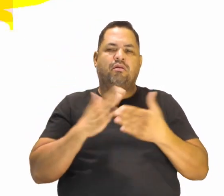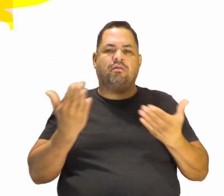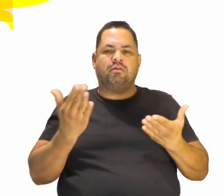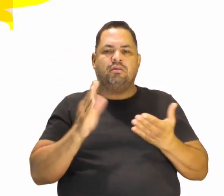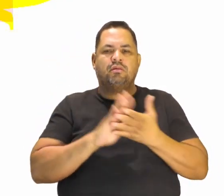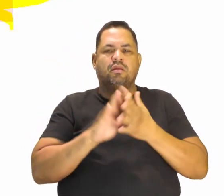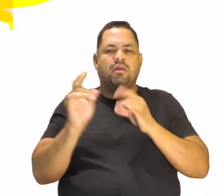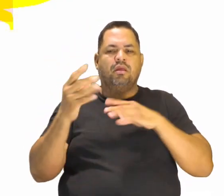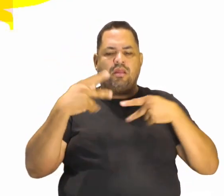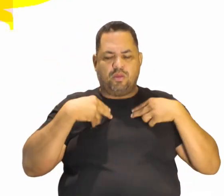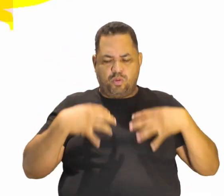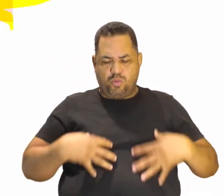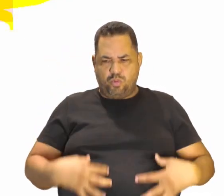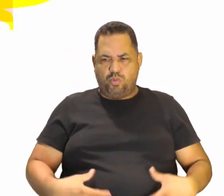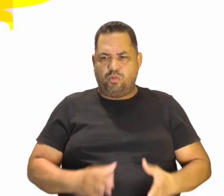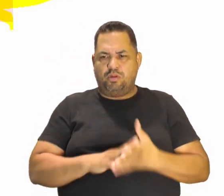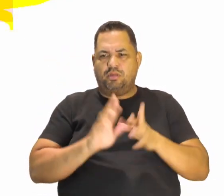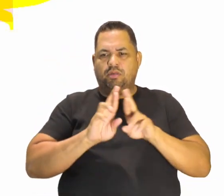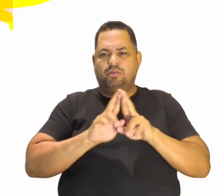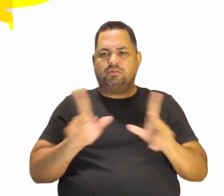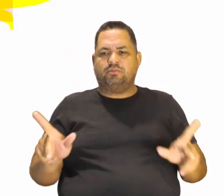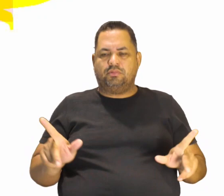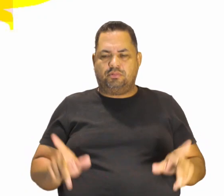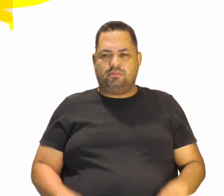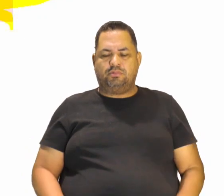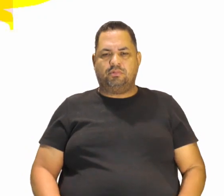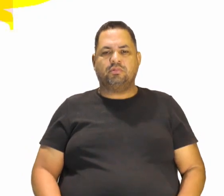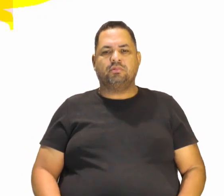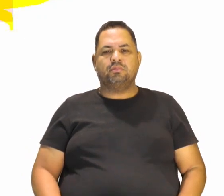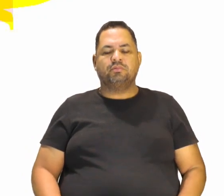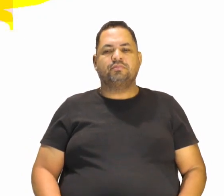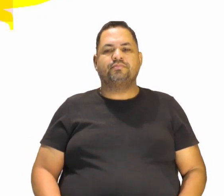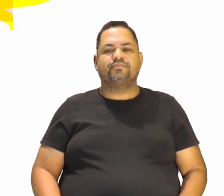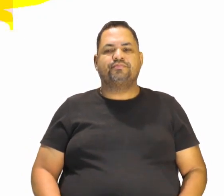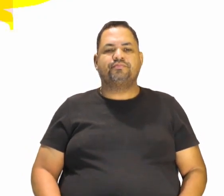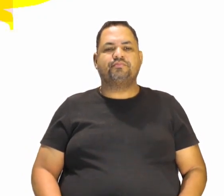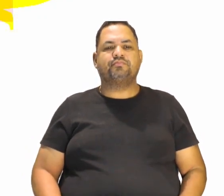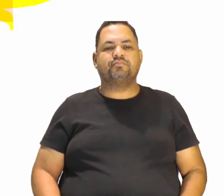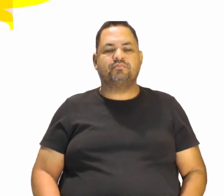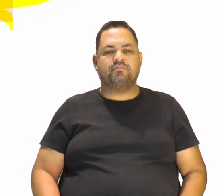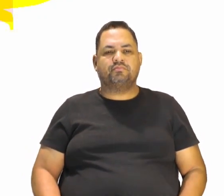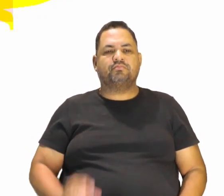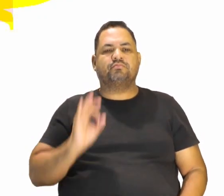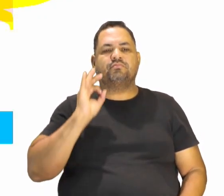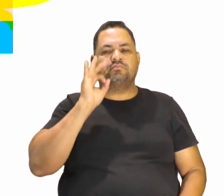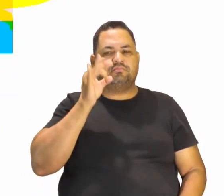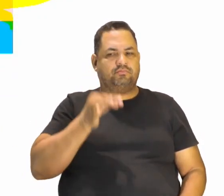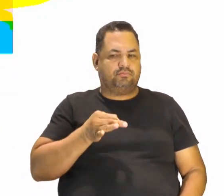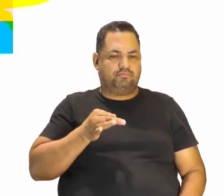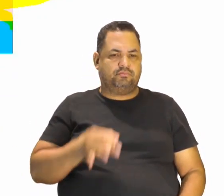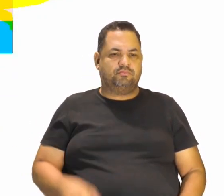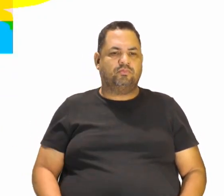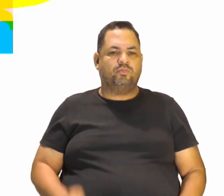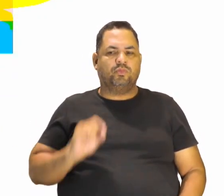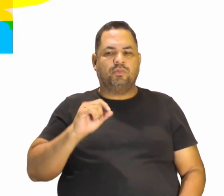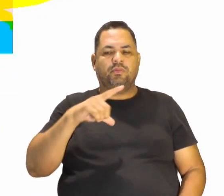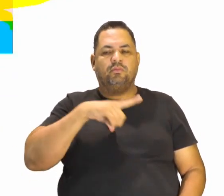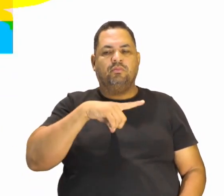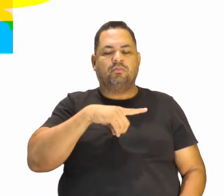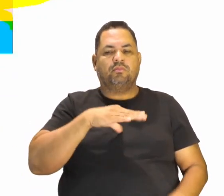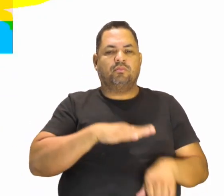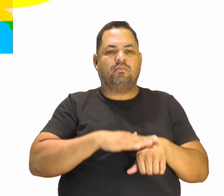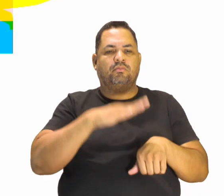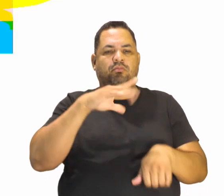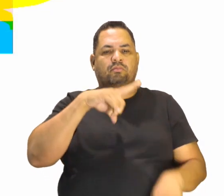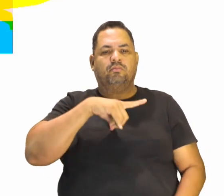organismo responde de uma forma diferente ao exercício físico, certo? O que mais, prof?